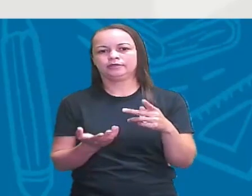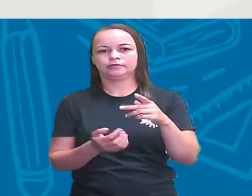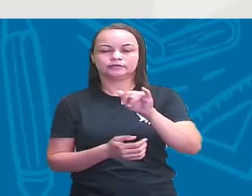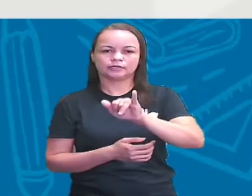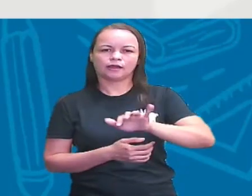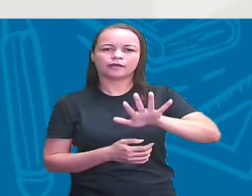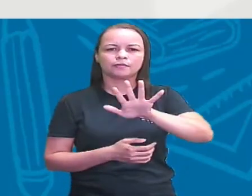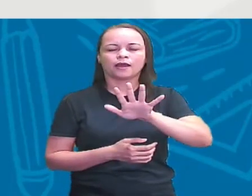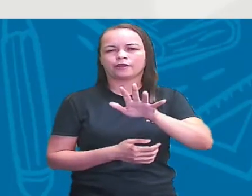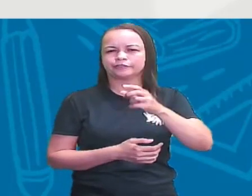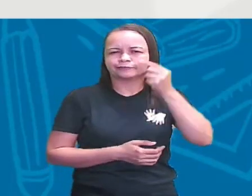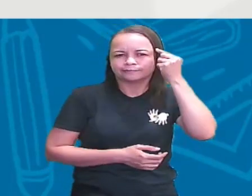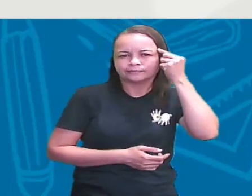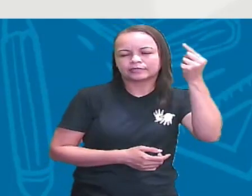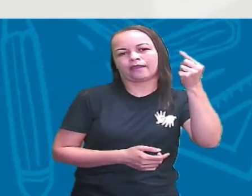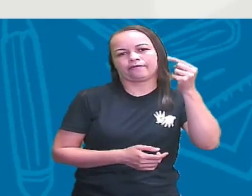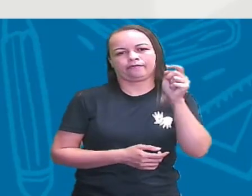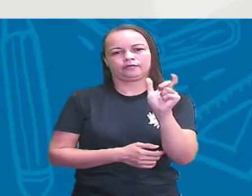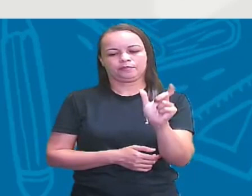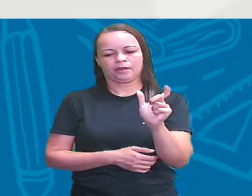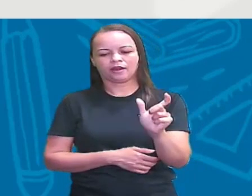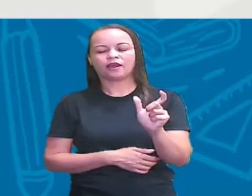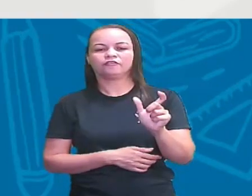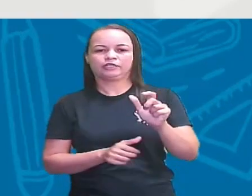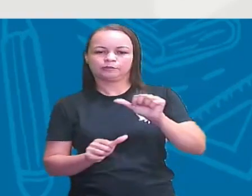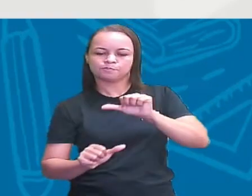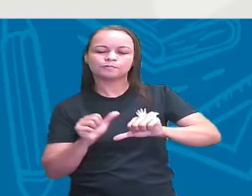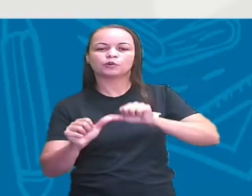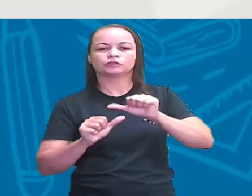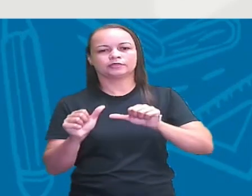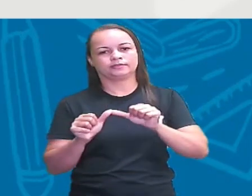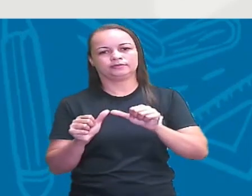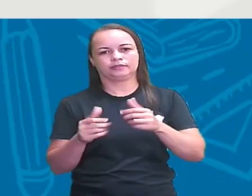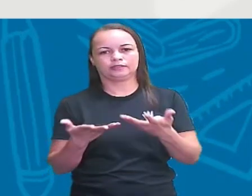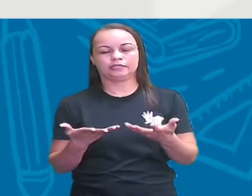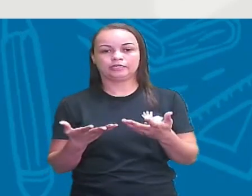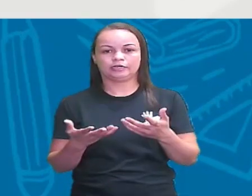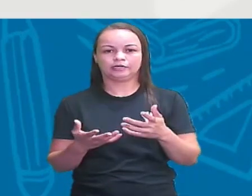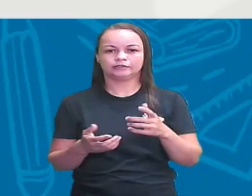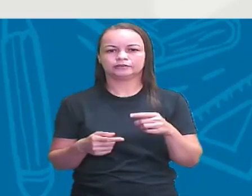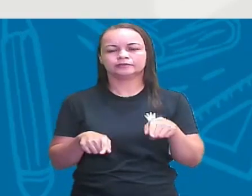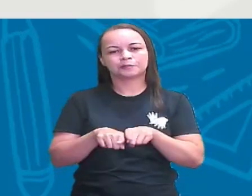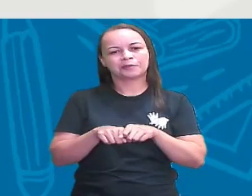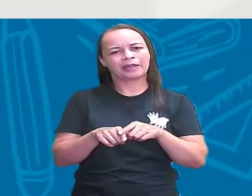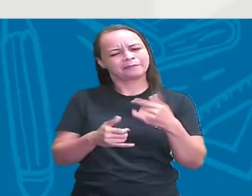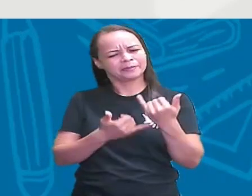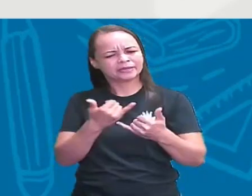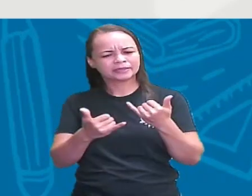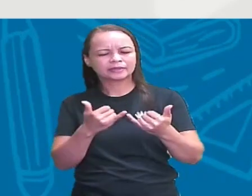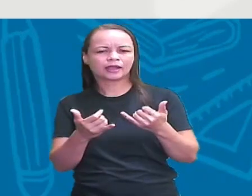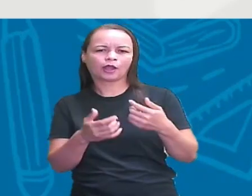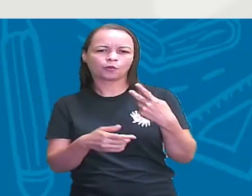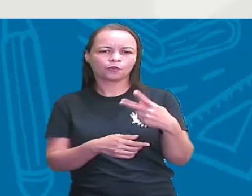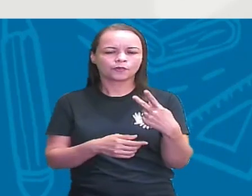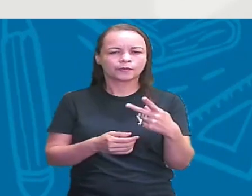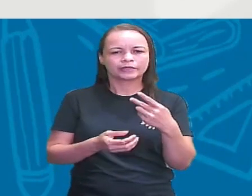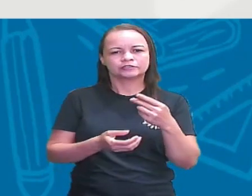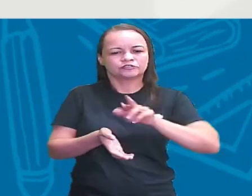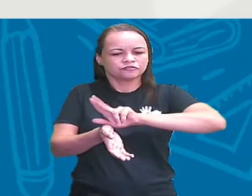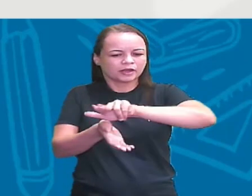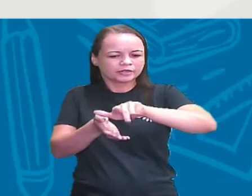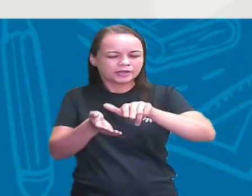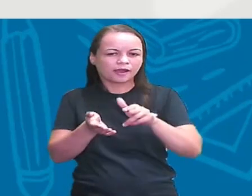essa ideia, né, da palavra, né, da mudança da palavra, e ao mesmo tempo a gente brincar um pouco, né, com esses sentidos, com esses